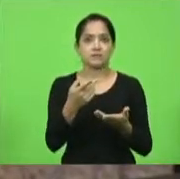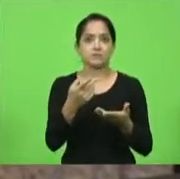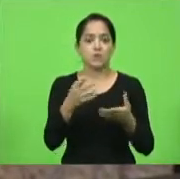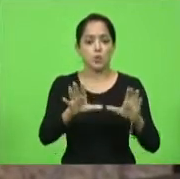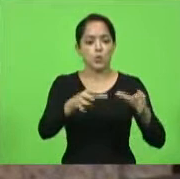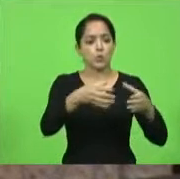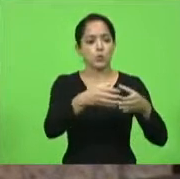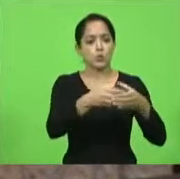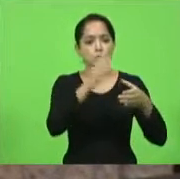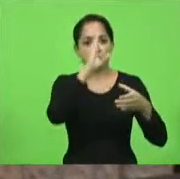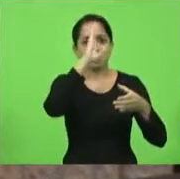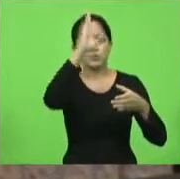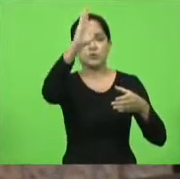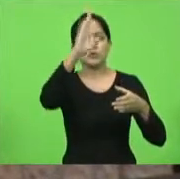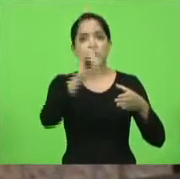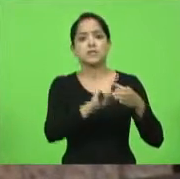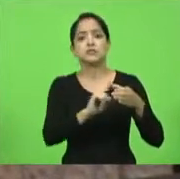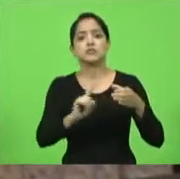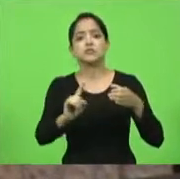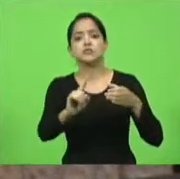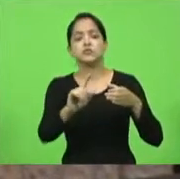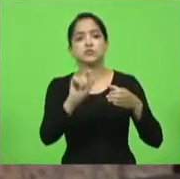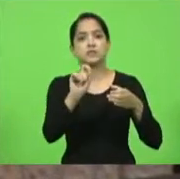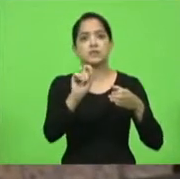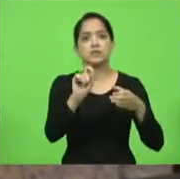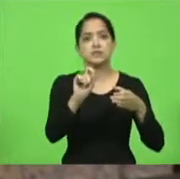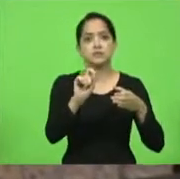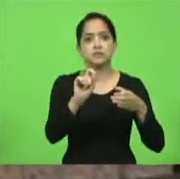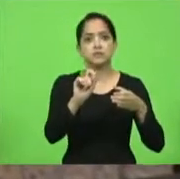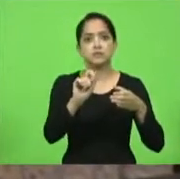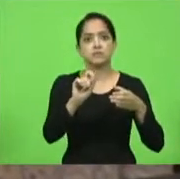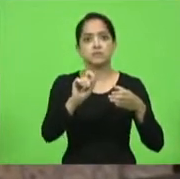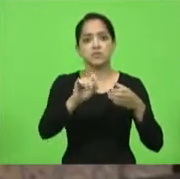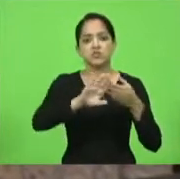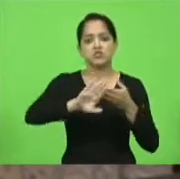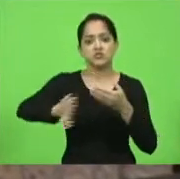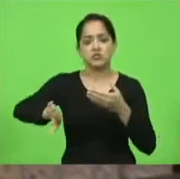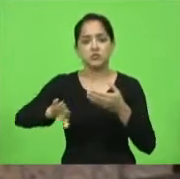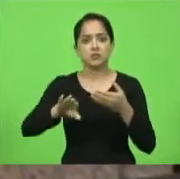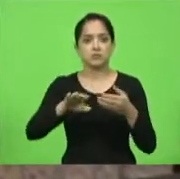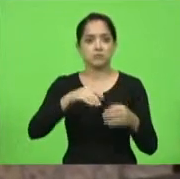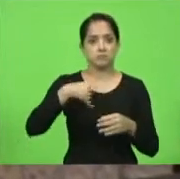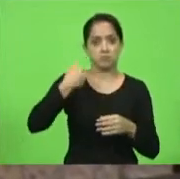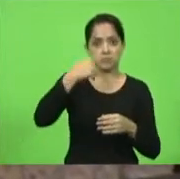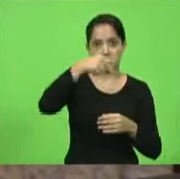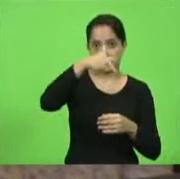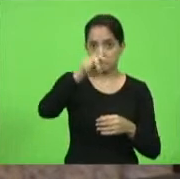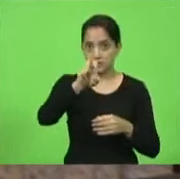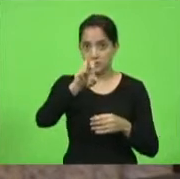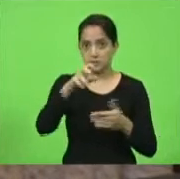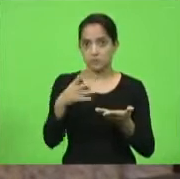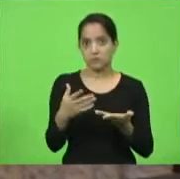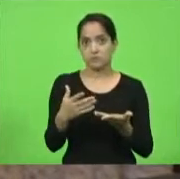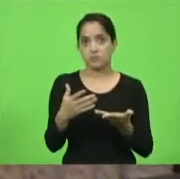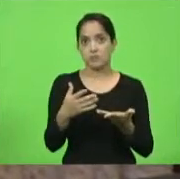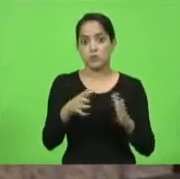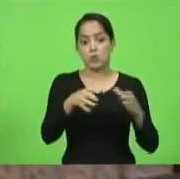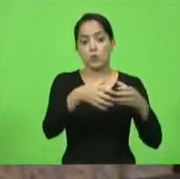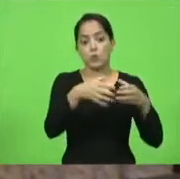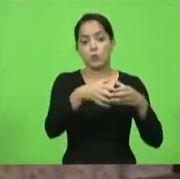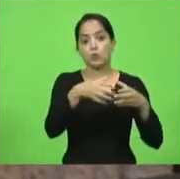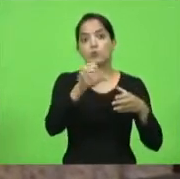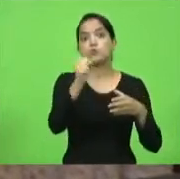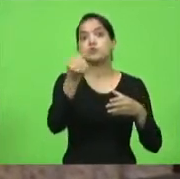da vacinação para vacinar eles. Quem que eu tiro? As pessoas de 75 anos? O grupo de